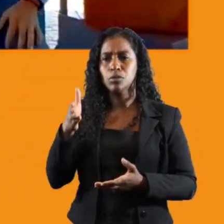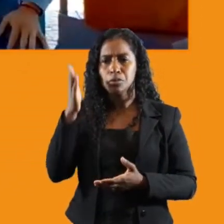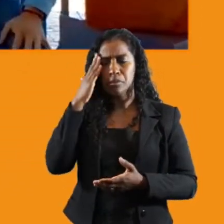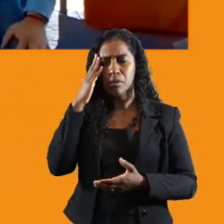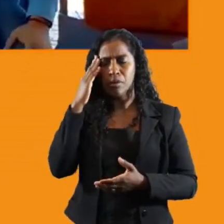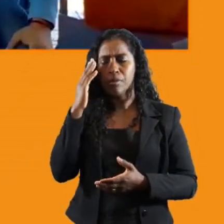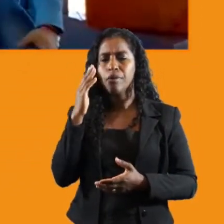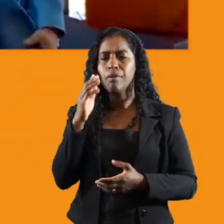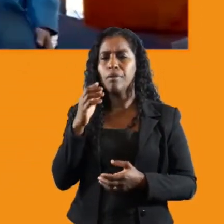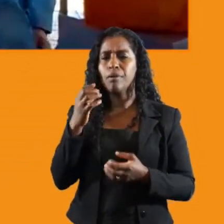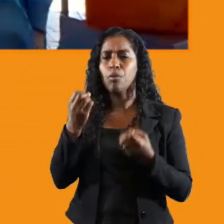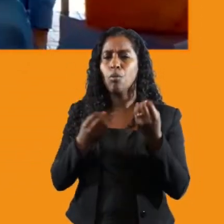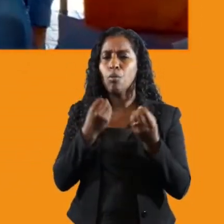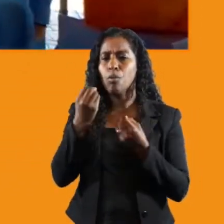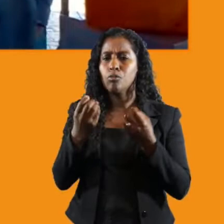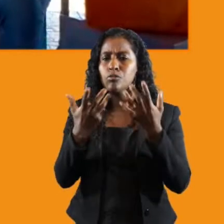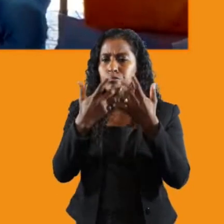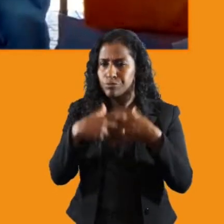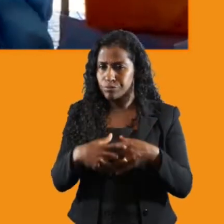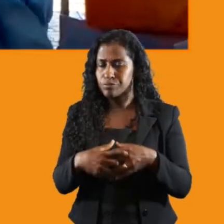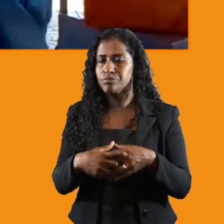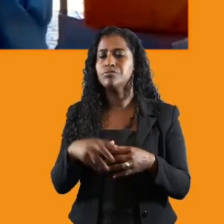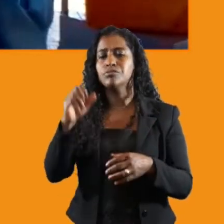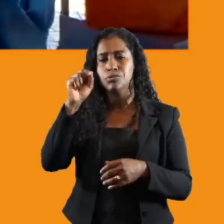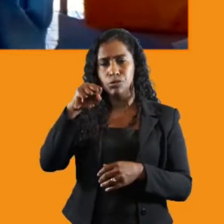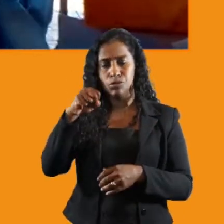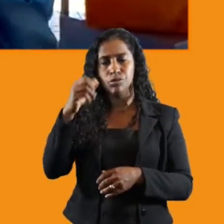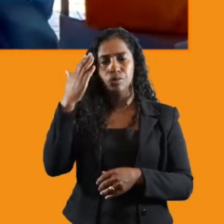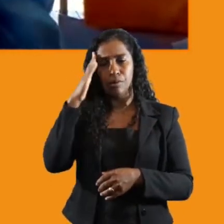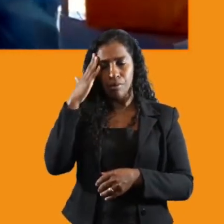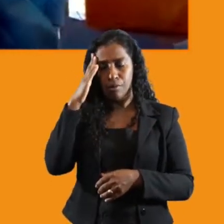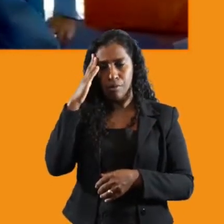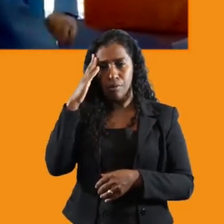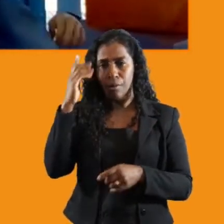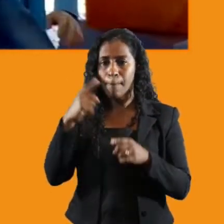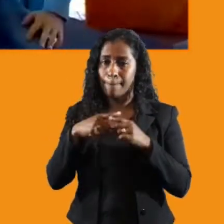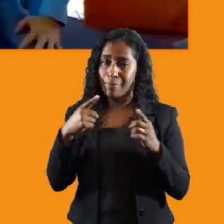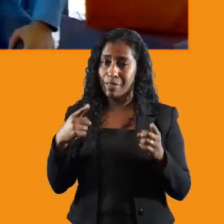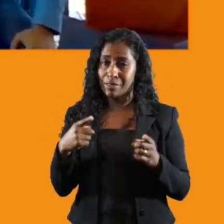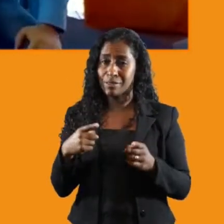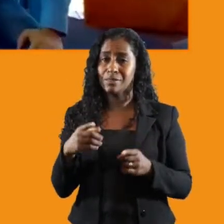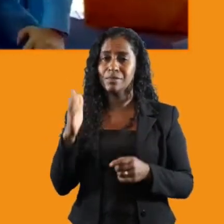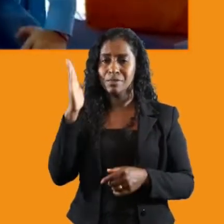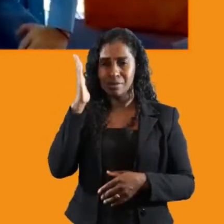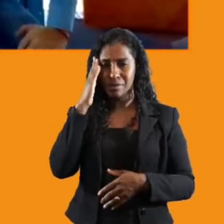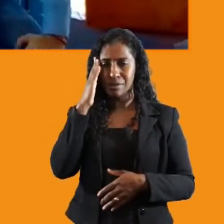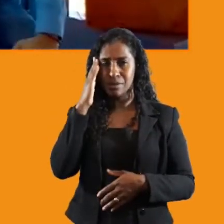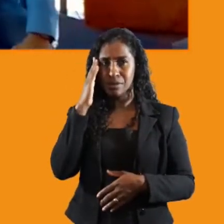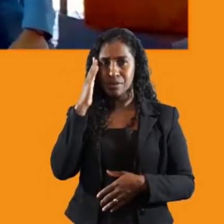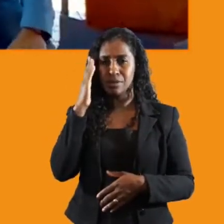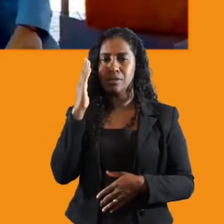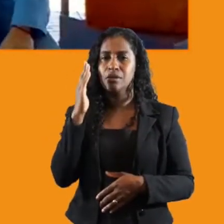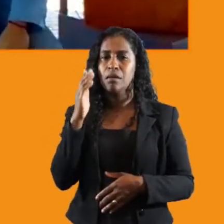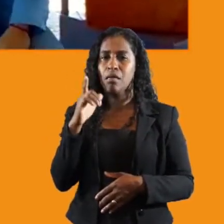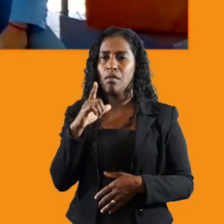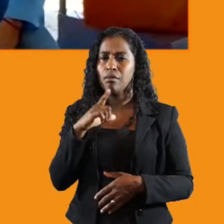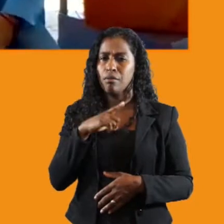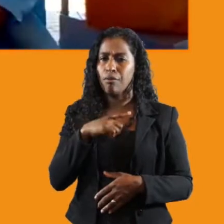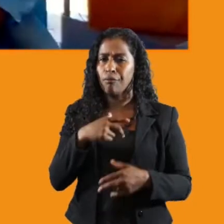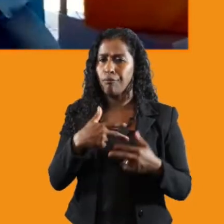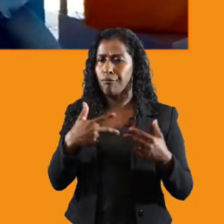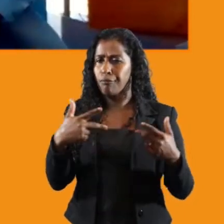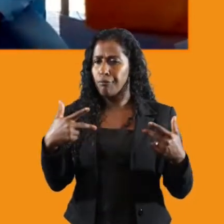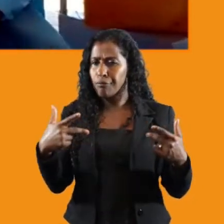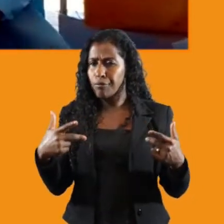nossas aplicações aí? Consegui entender e imagino que, claro, vocês estão falando vários já apetrechos, digamos assim, que estão à